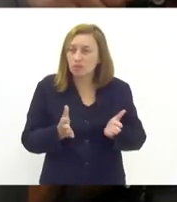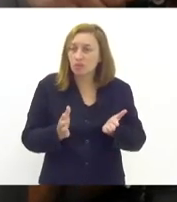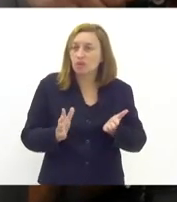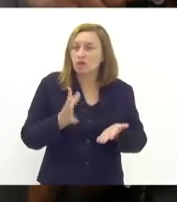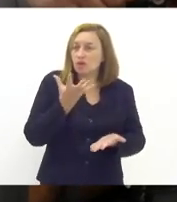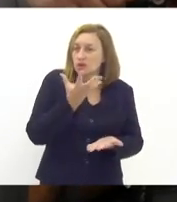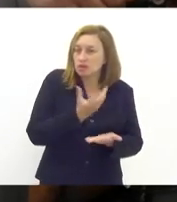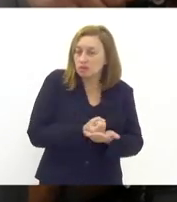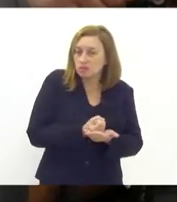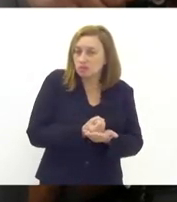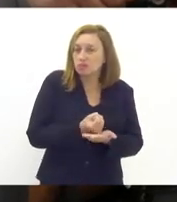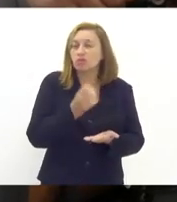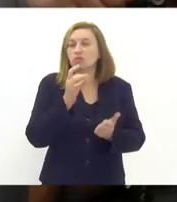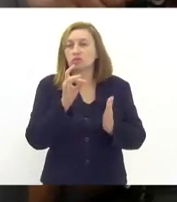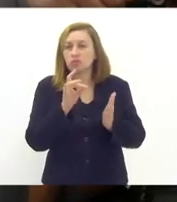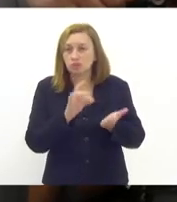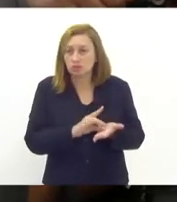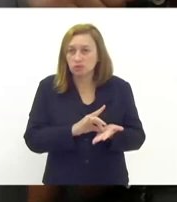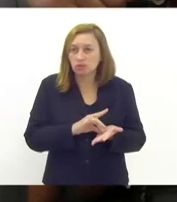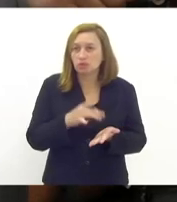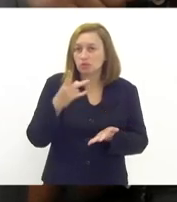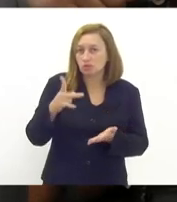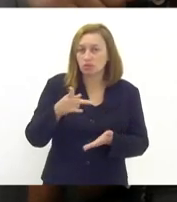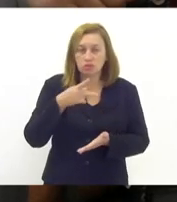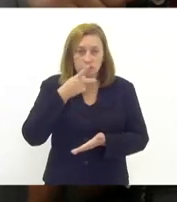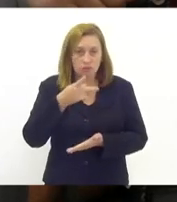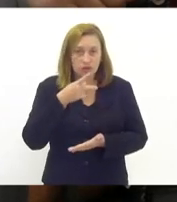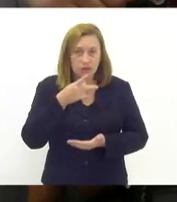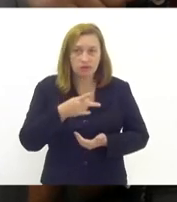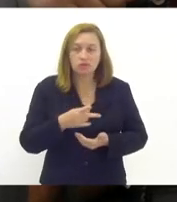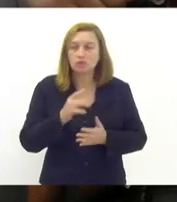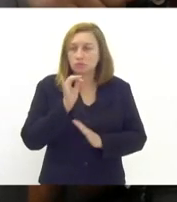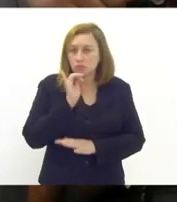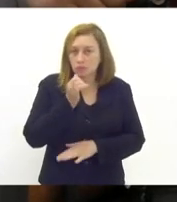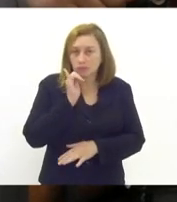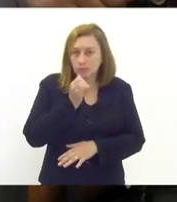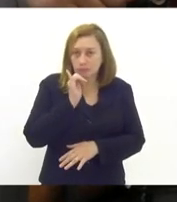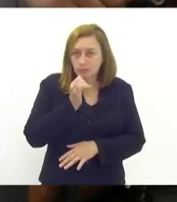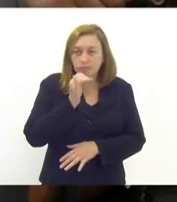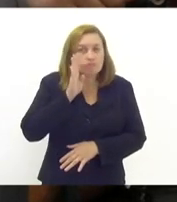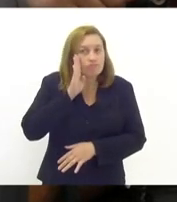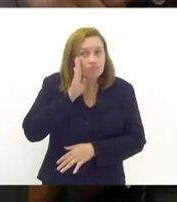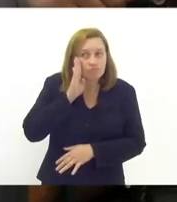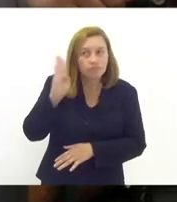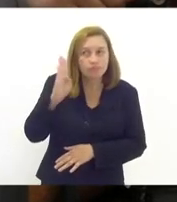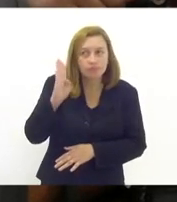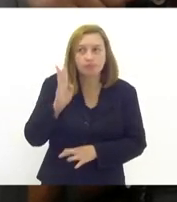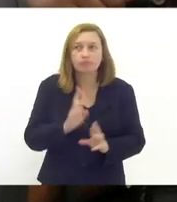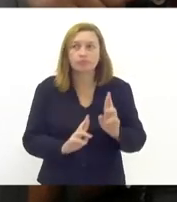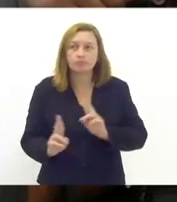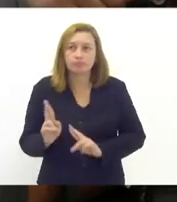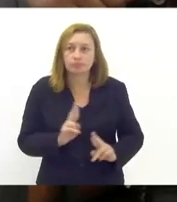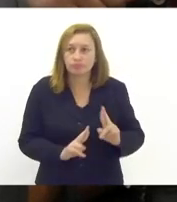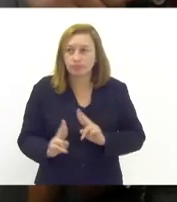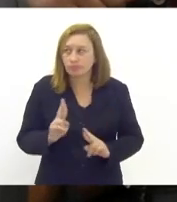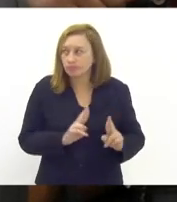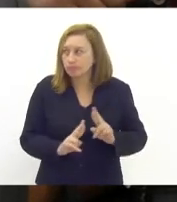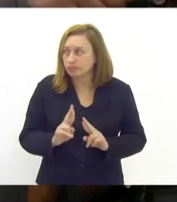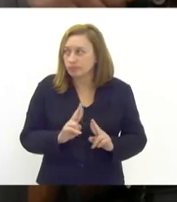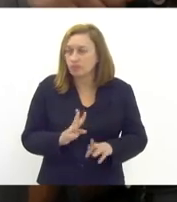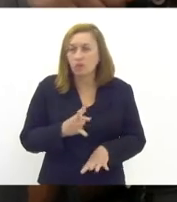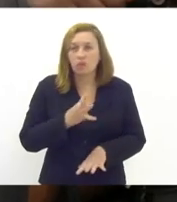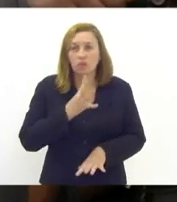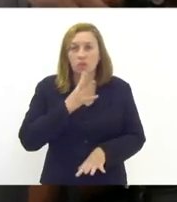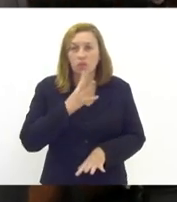documentou oficialmente com a sua oitiva um relato fundamental com relação ao